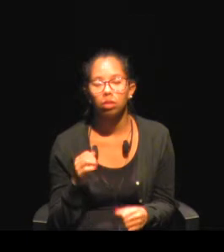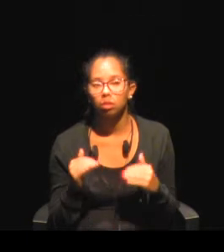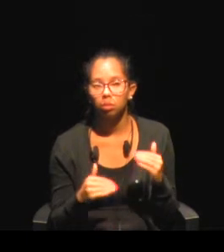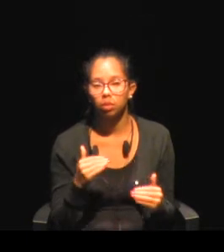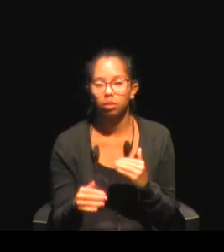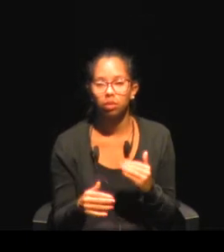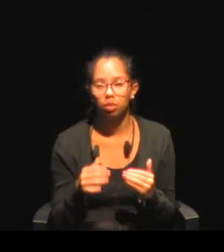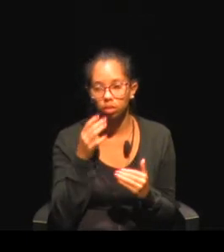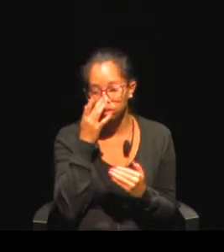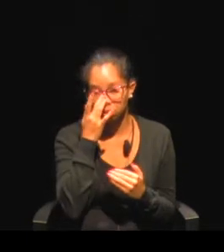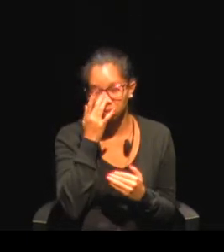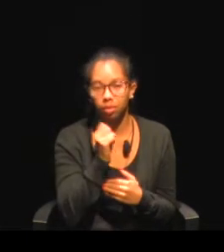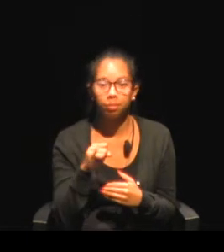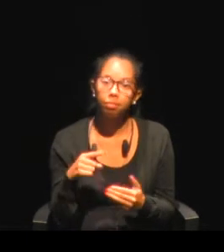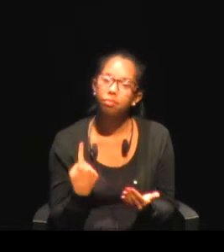nesses casos,